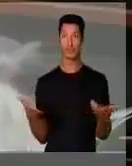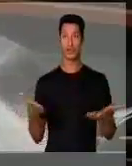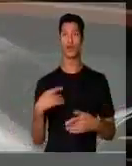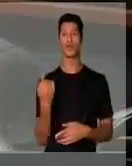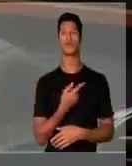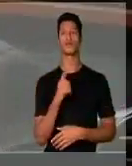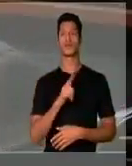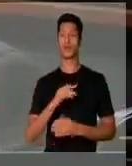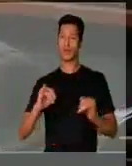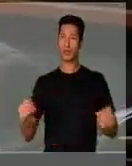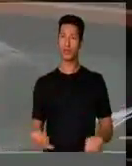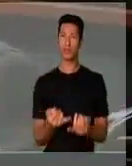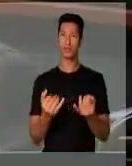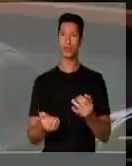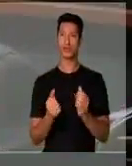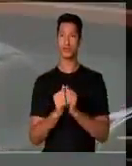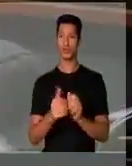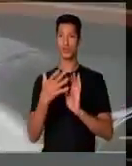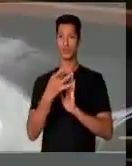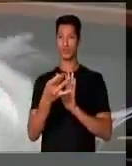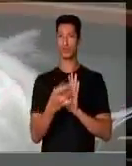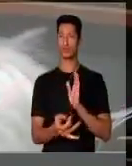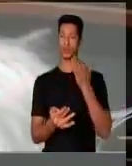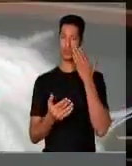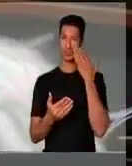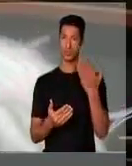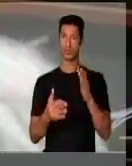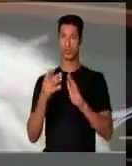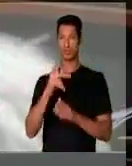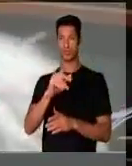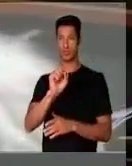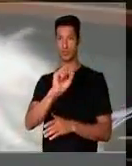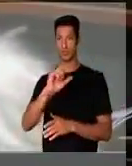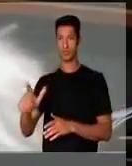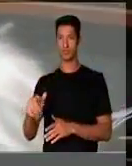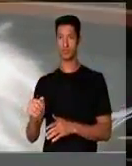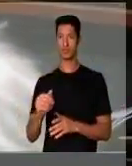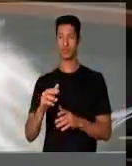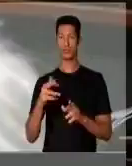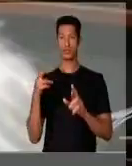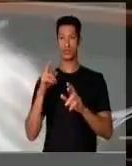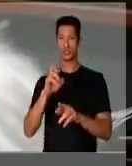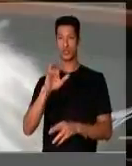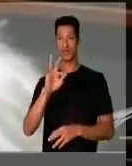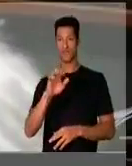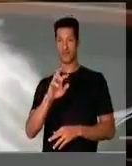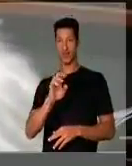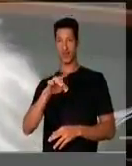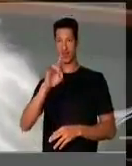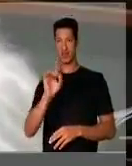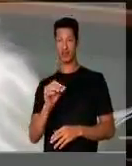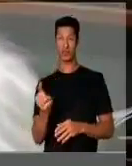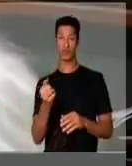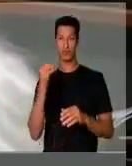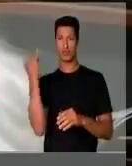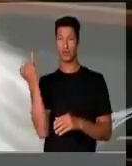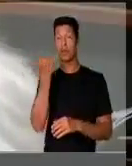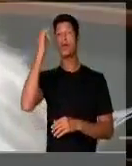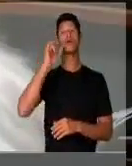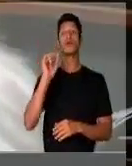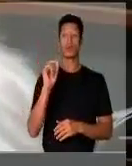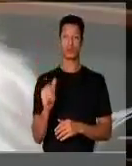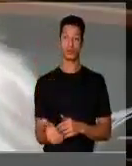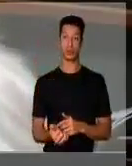Agora nós teremos a oportunidade, com esse destaque apresentado pelo PSOL, de um referendo. Ora, importa, senhor